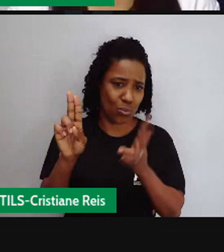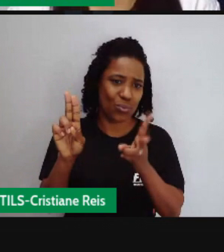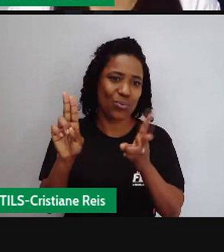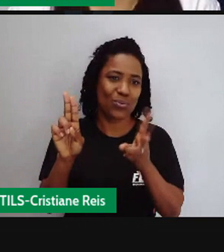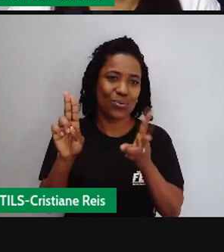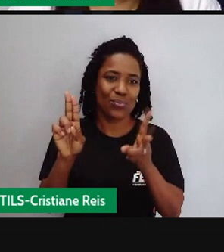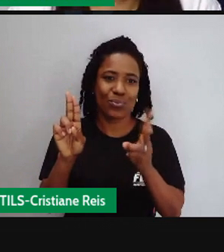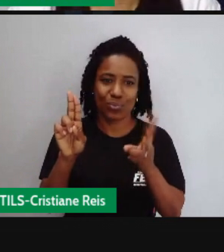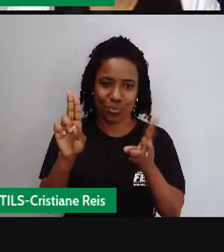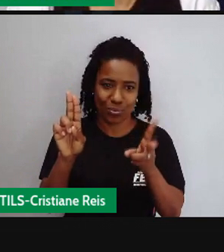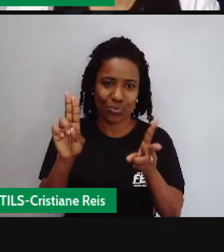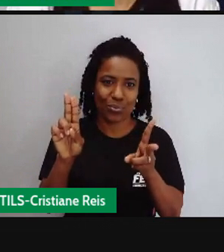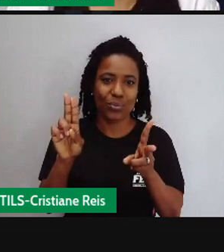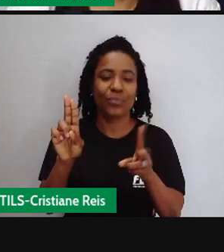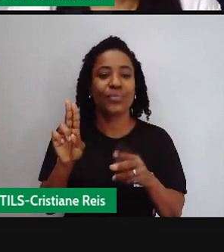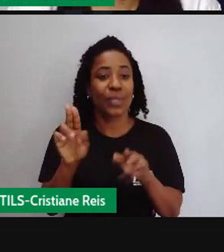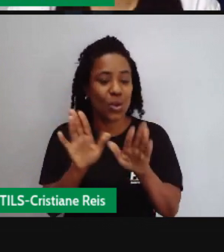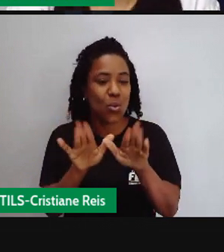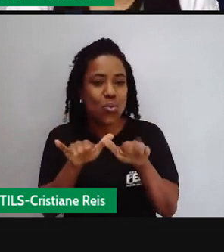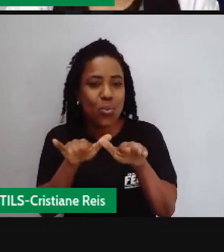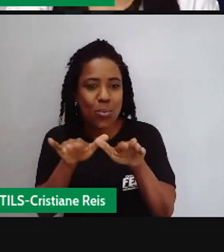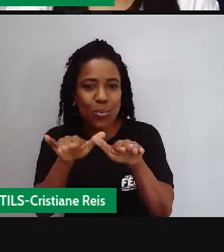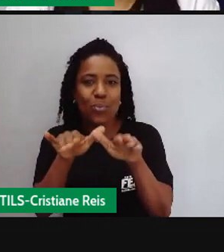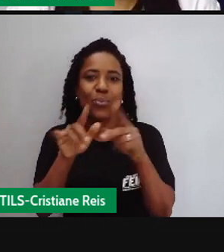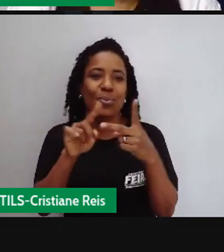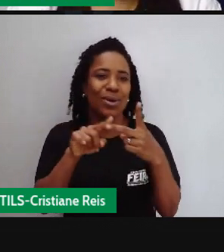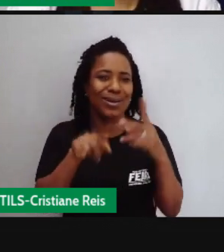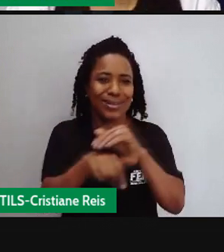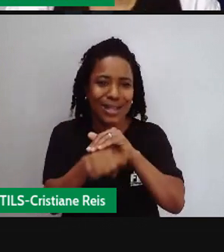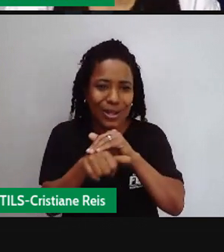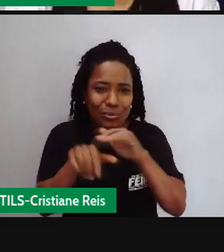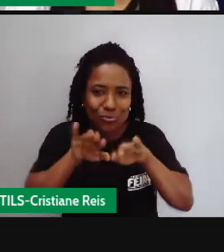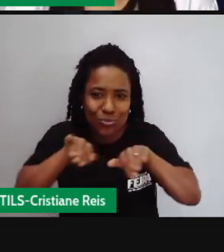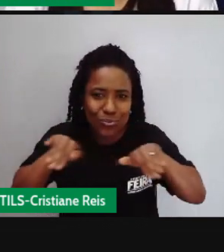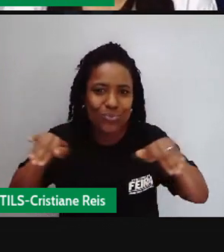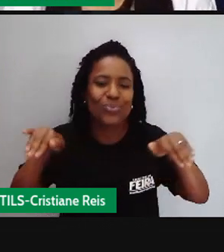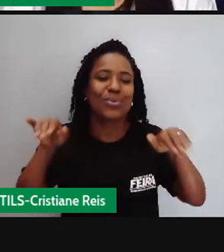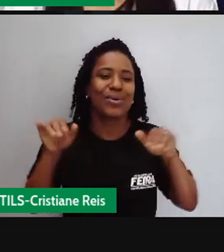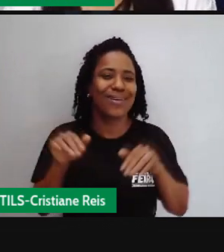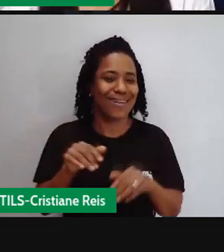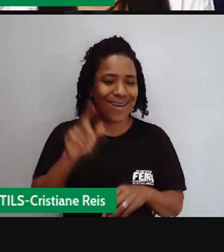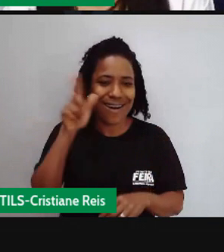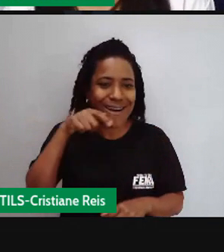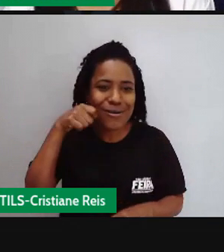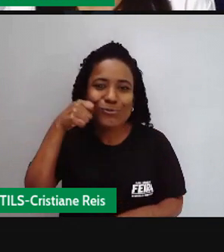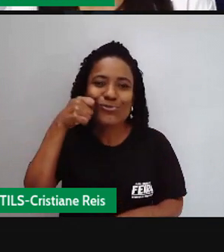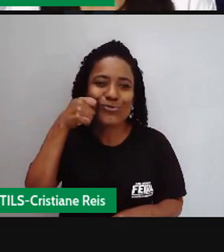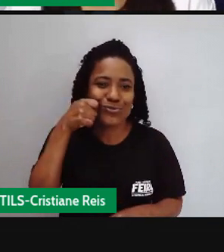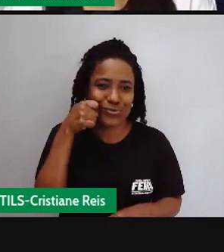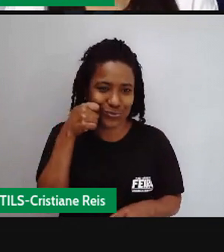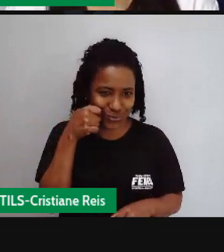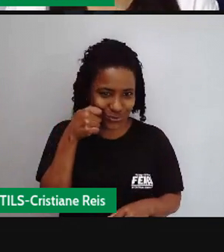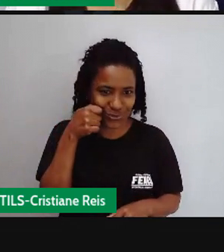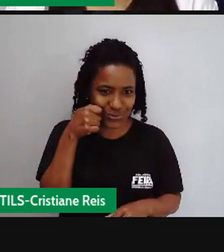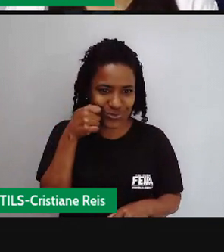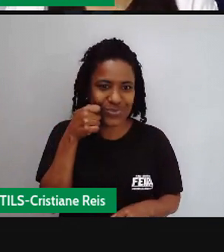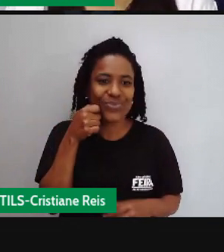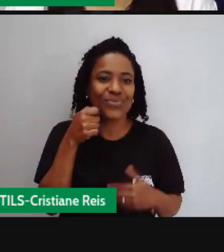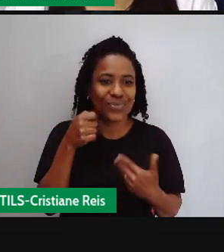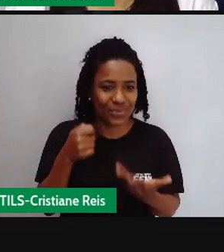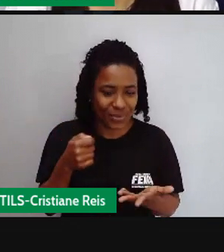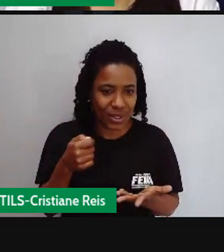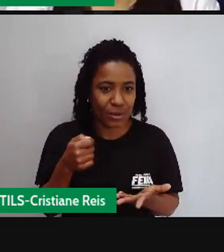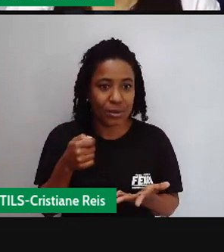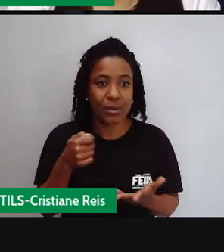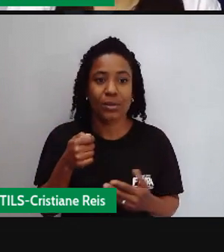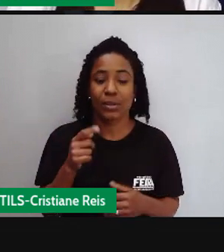caso de urubu, tatu, aracaju, e o caso de outras palavras também que têm esse mesmo sentido.